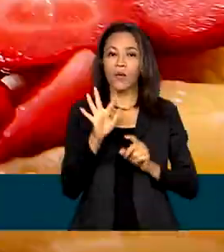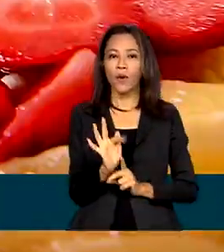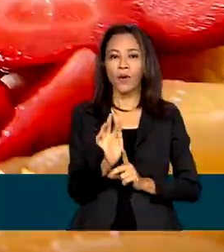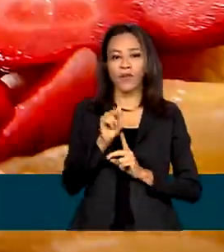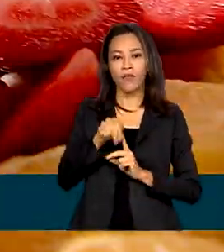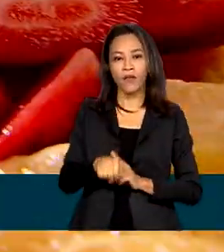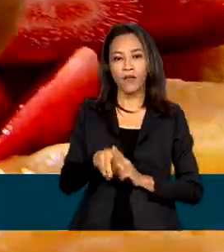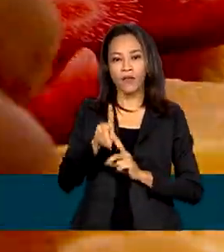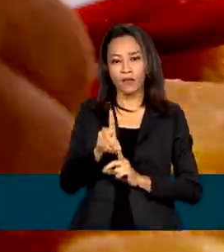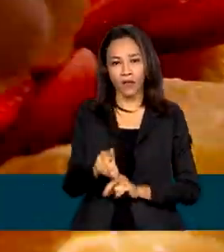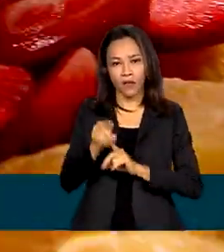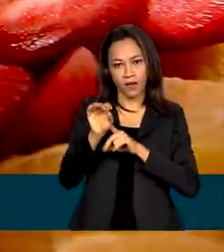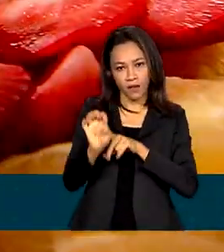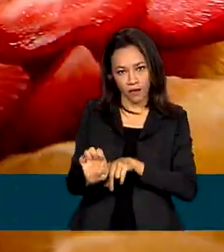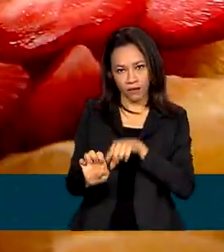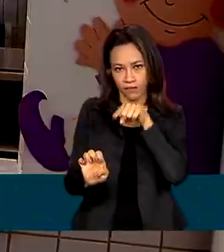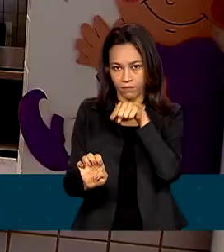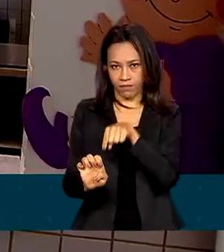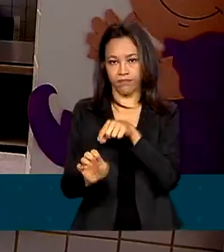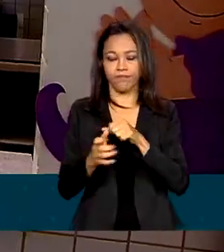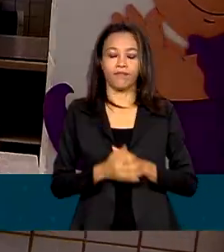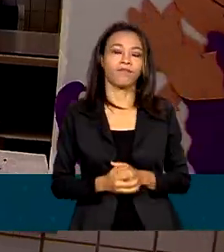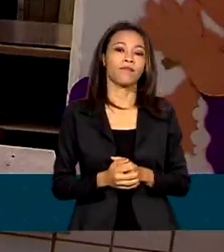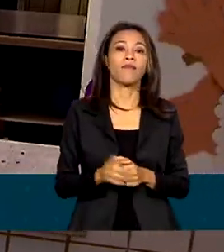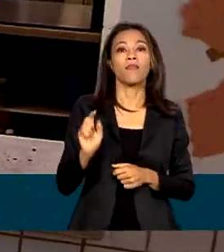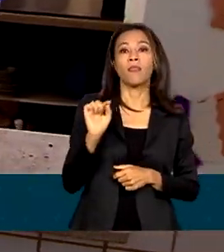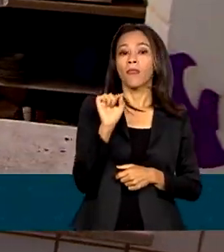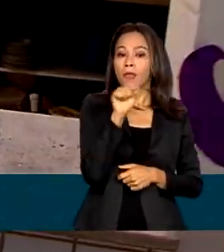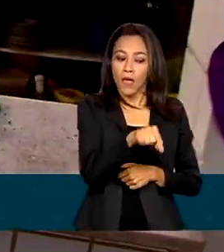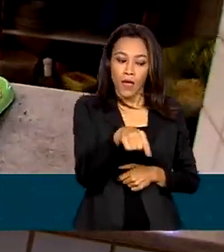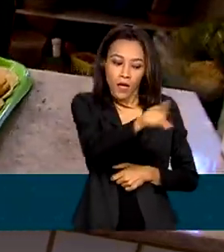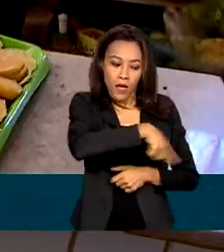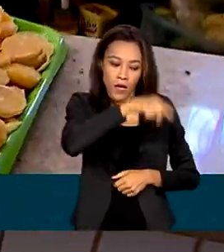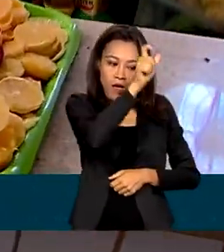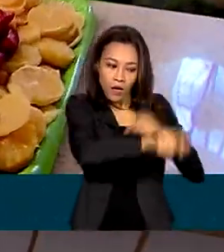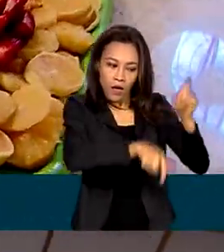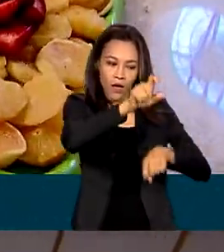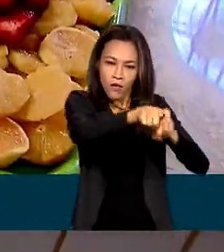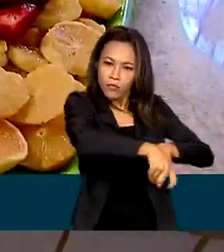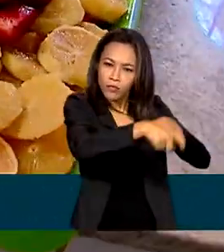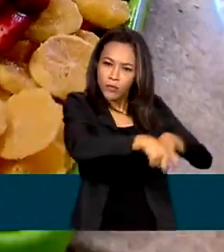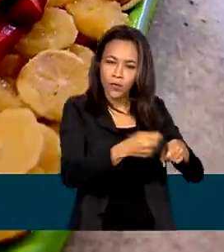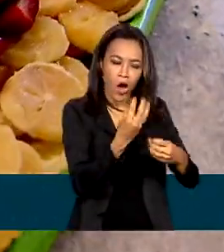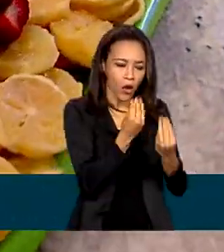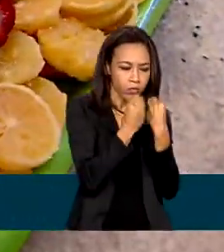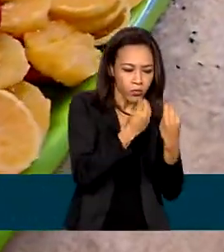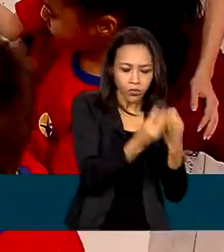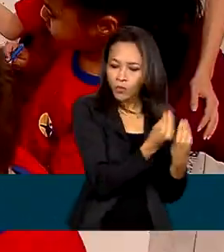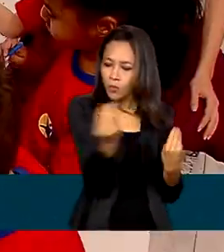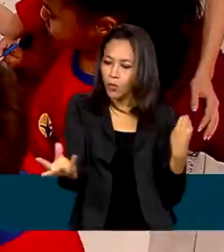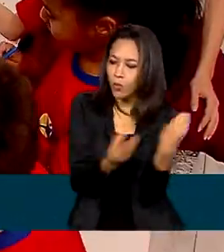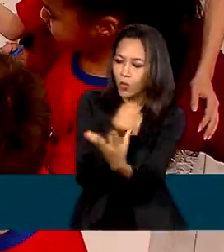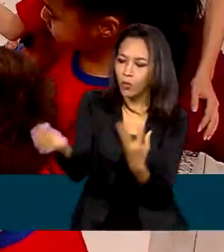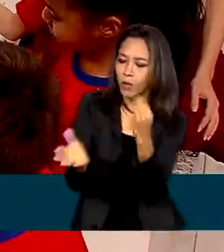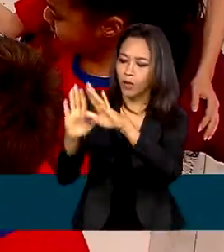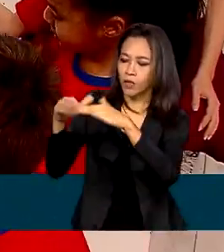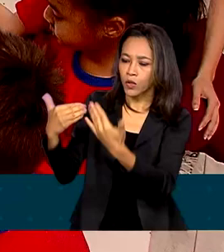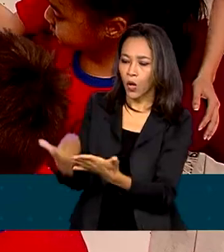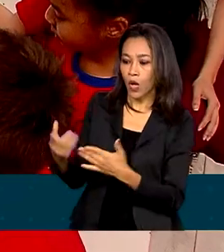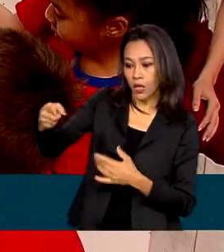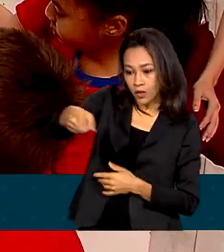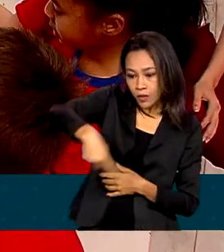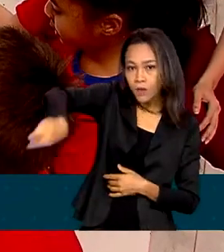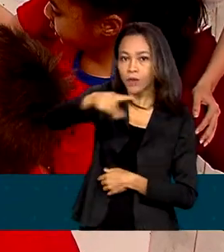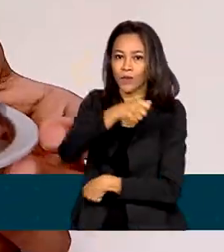Nacional de Desenvolvimento da Educação. De um lado, agricultores familiares fornecem para as escolas. De outro, os